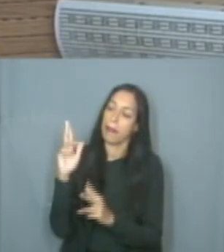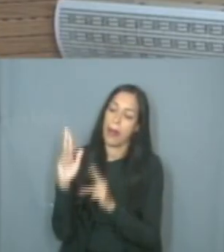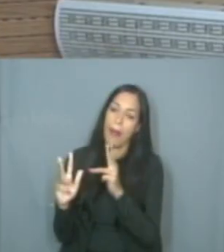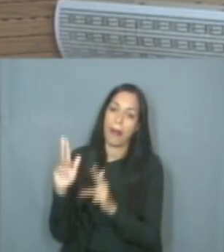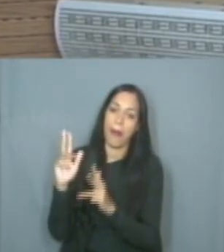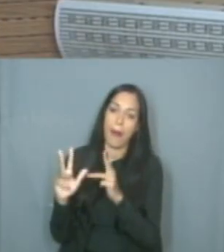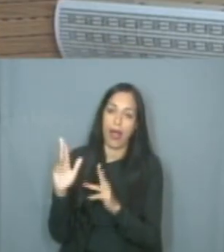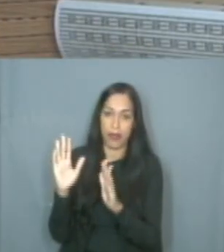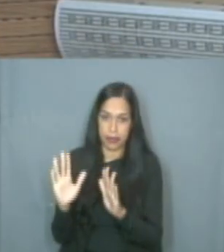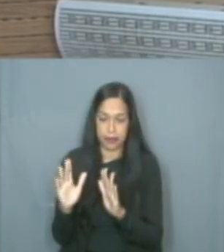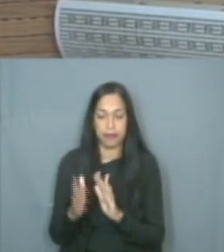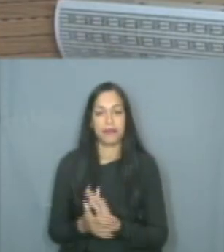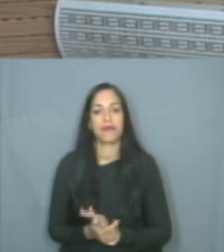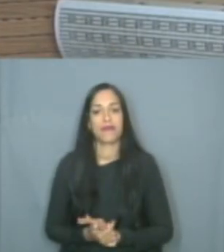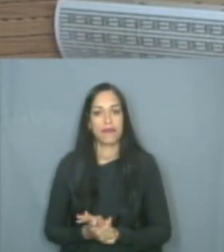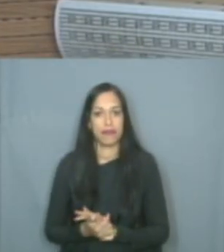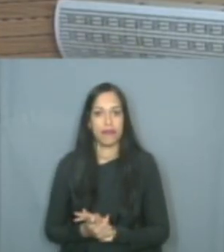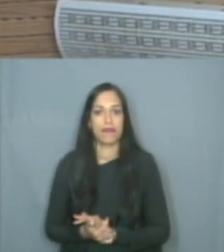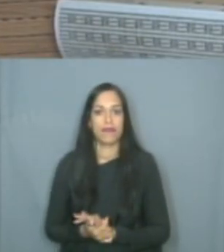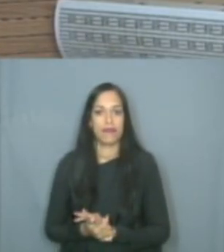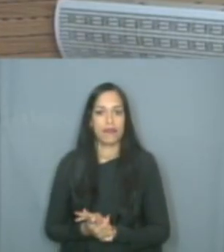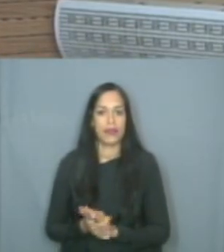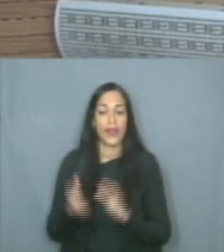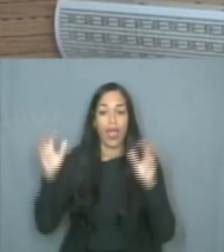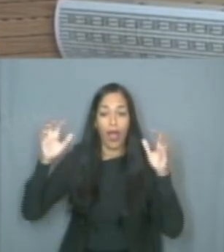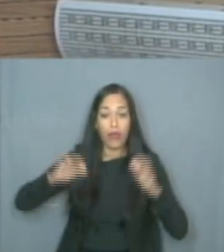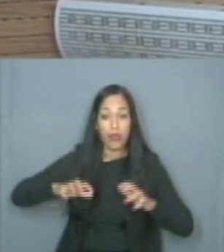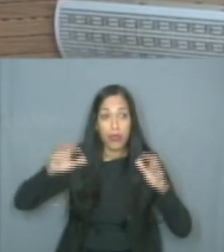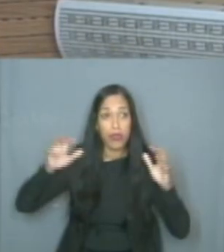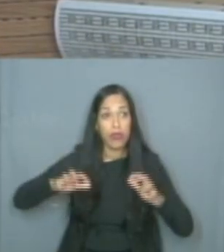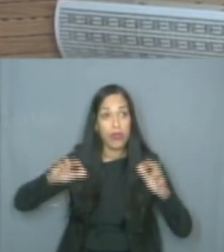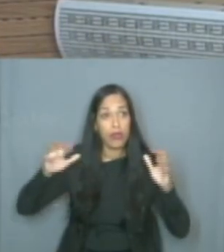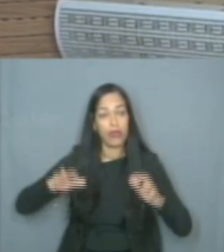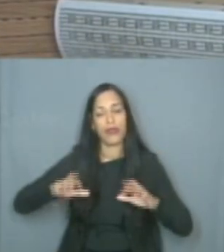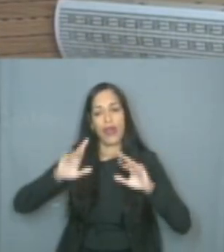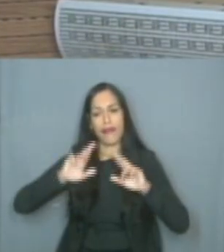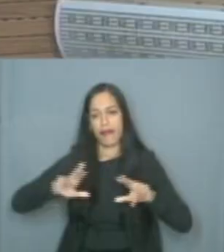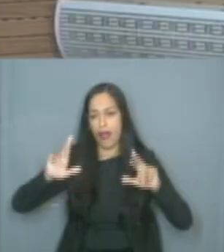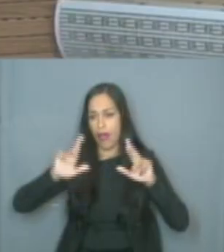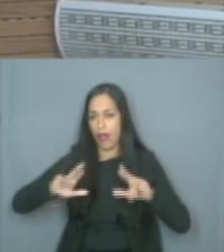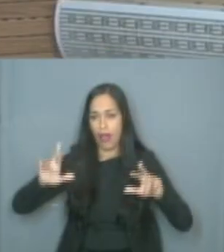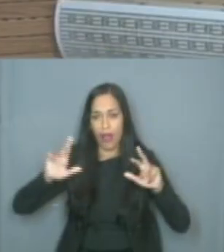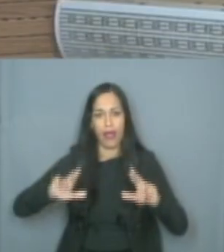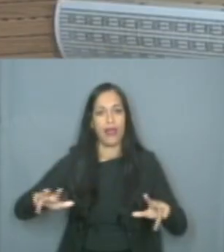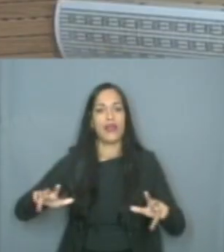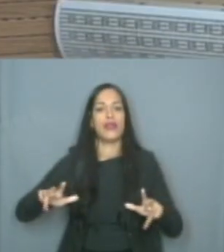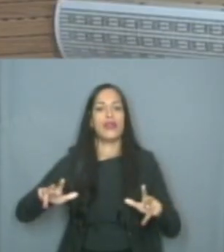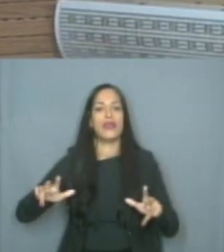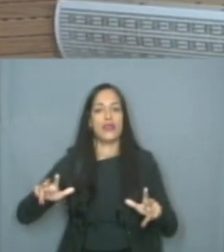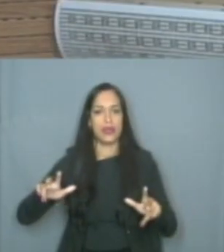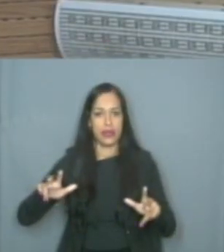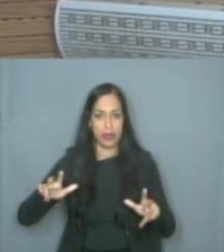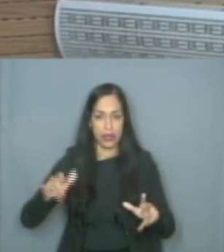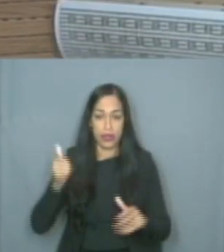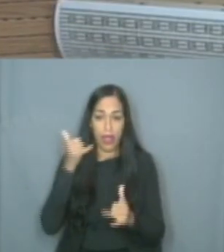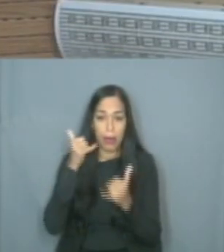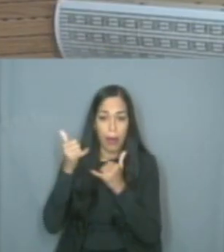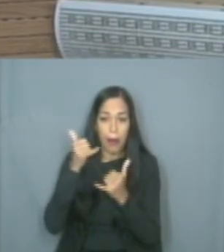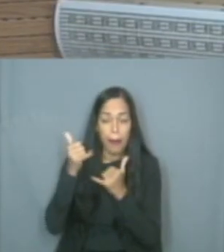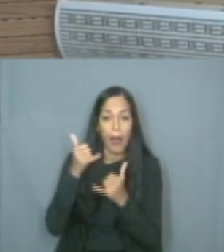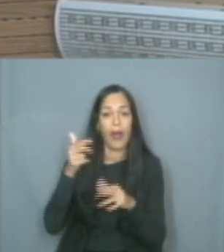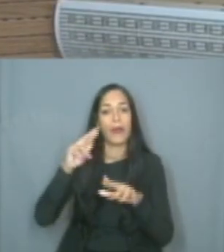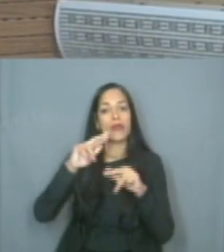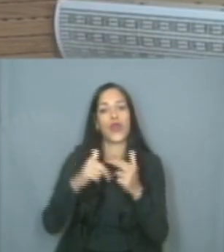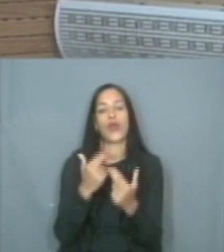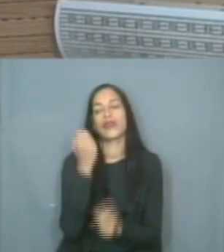árvores. Vereadores, a gente viu nas últimas chuvas que muitas foram os chamados, muitas foram as ocorrências com